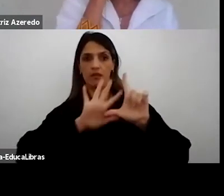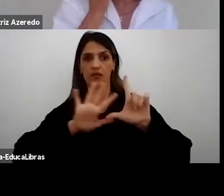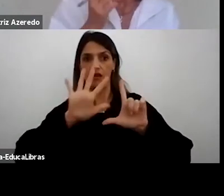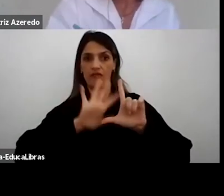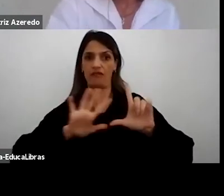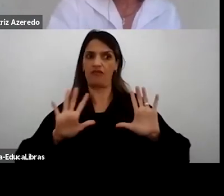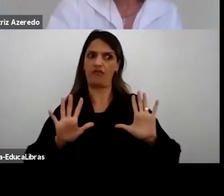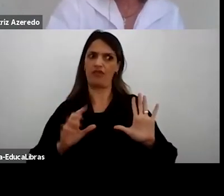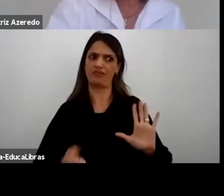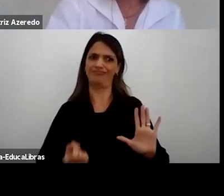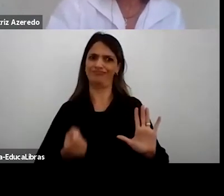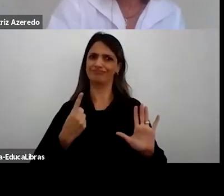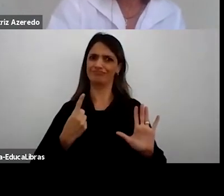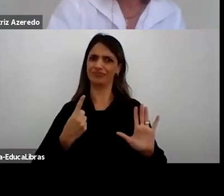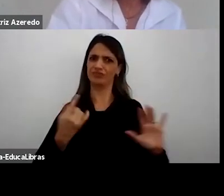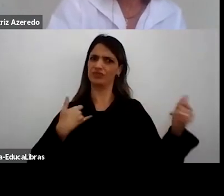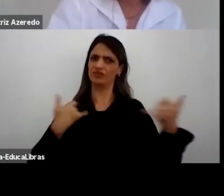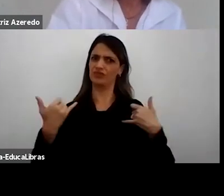acesso à